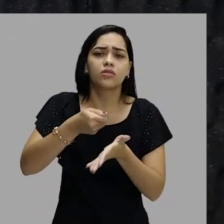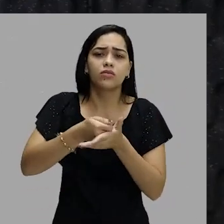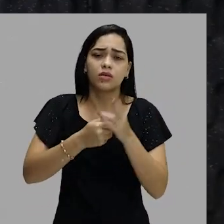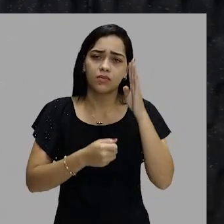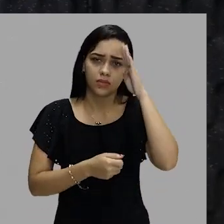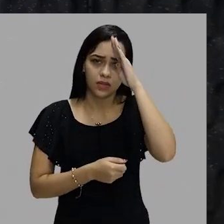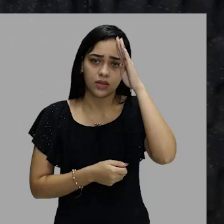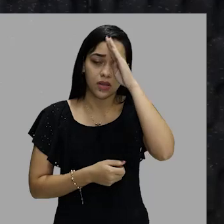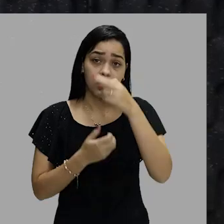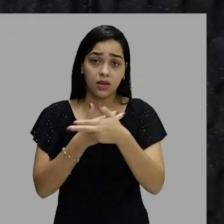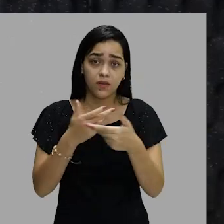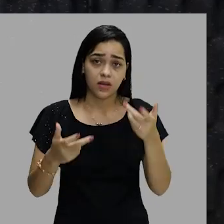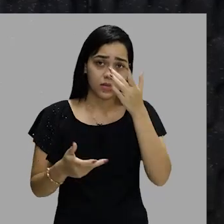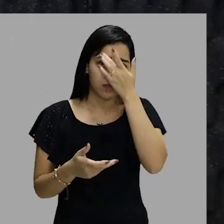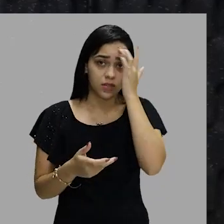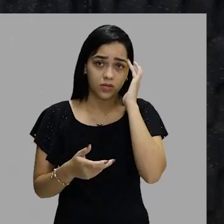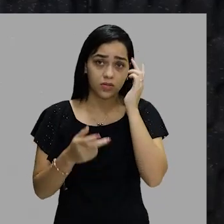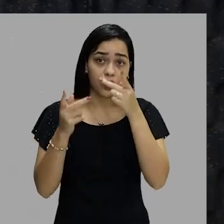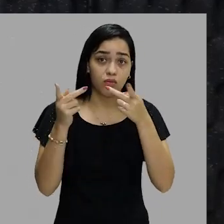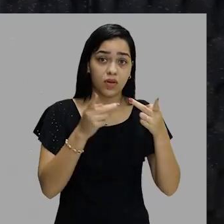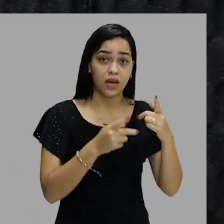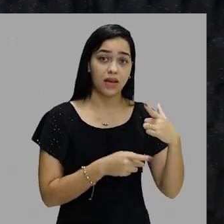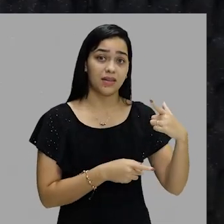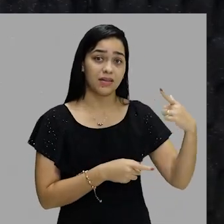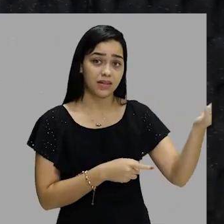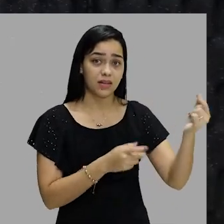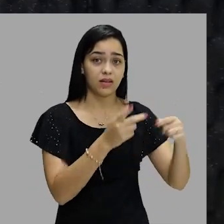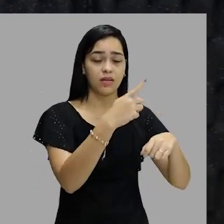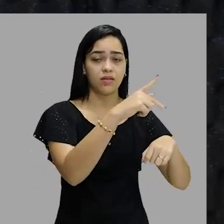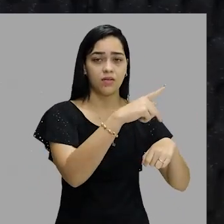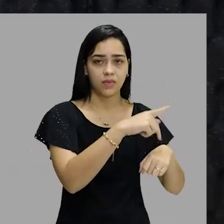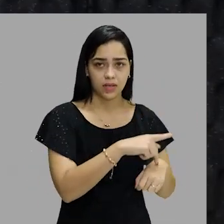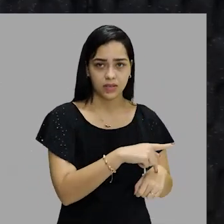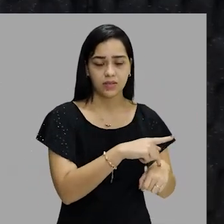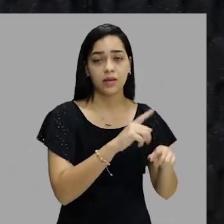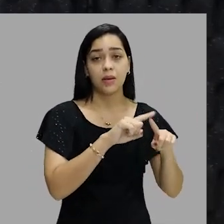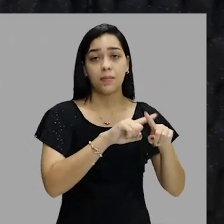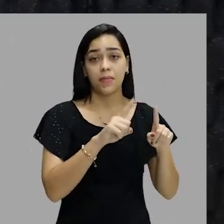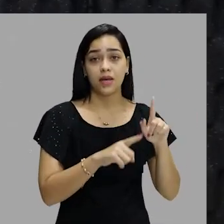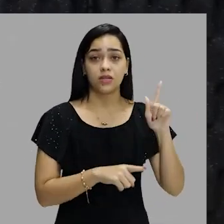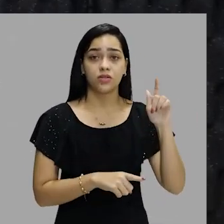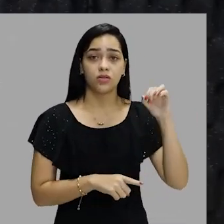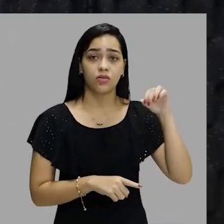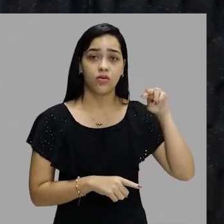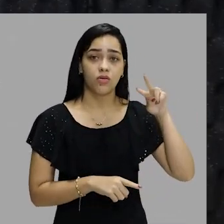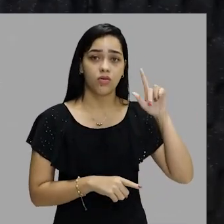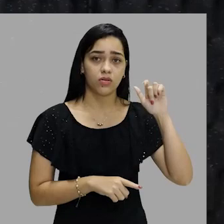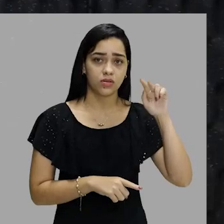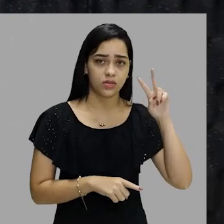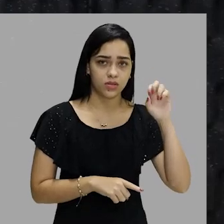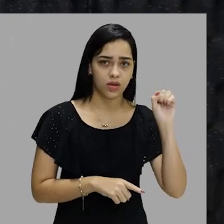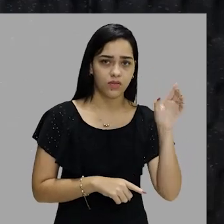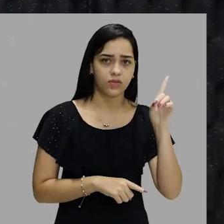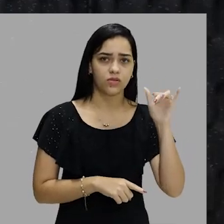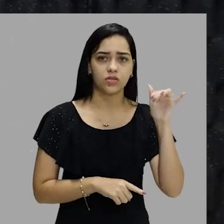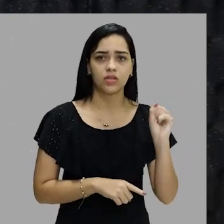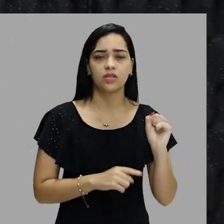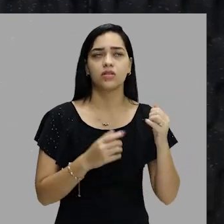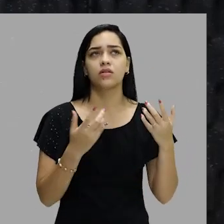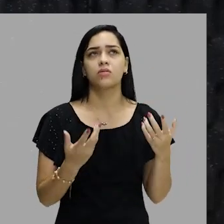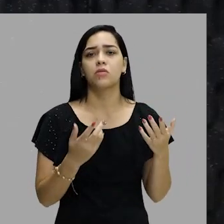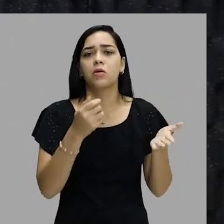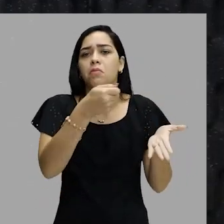foram exiladas, foram convidadas a deixar o seu país. Mas no caso aqui de Gonçalves Dias, esse exílio não foi um